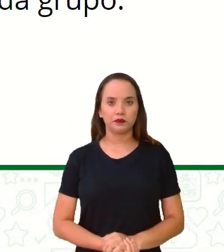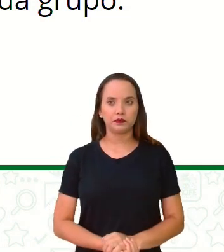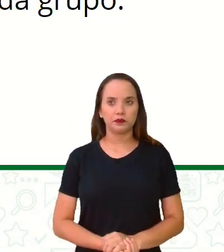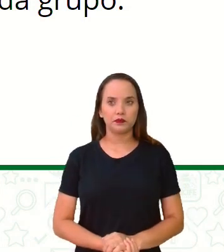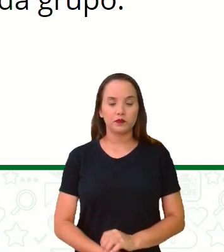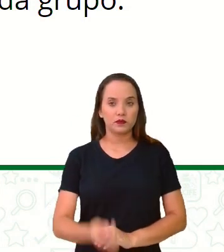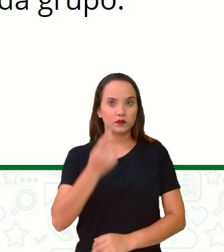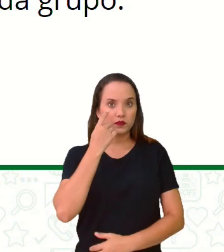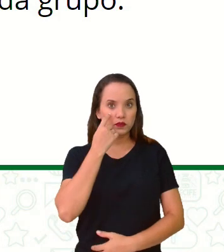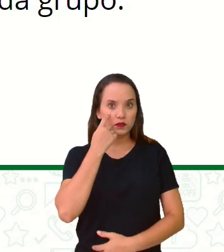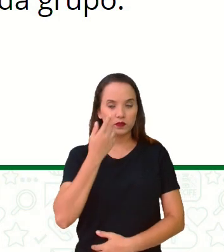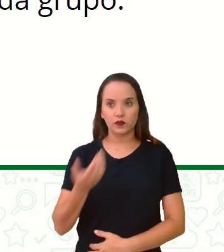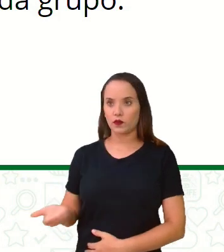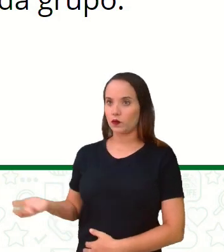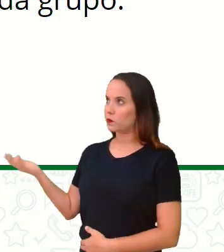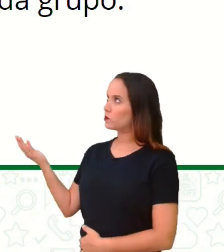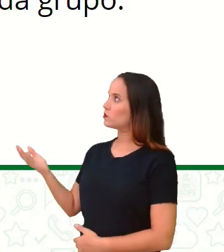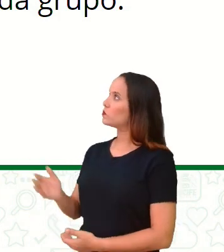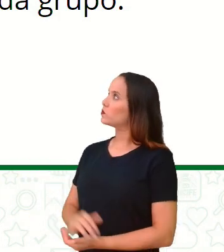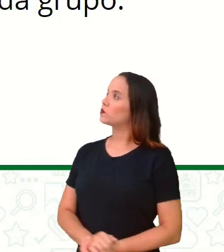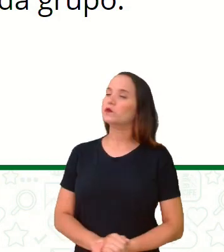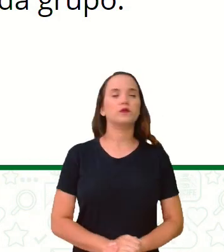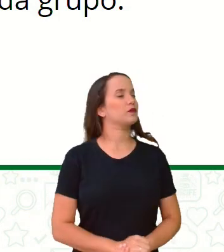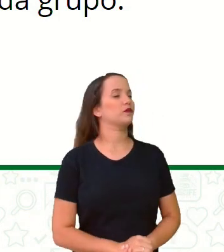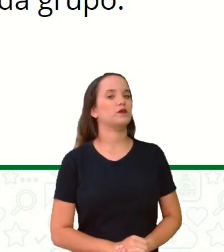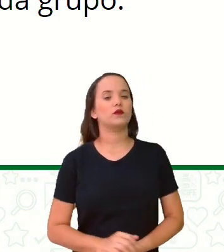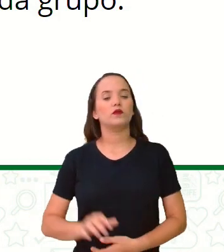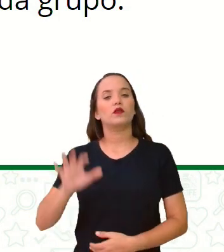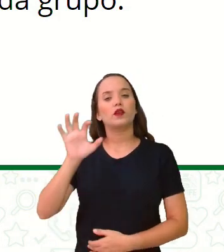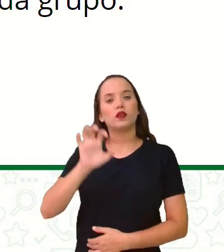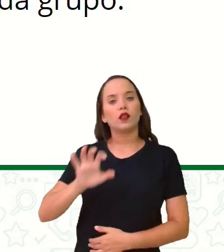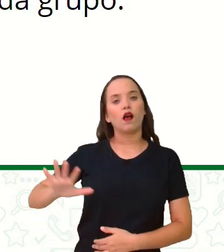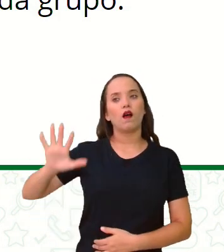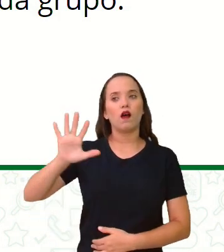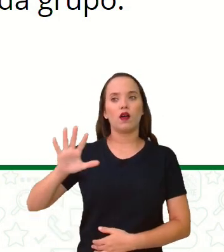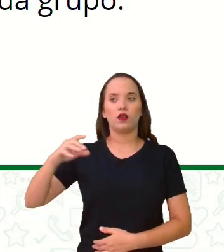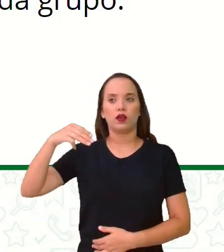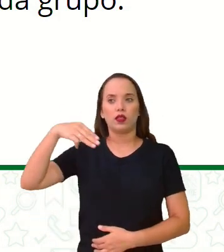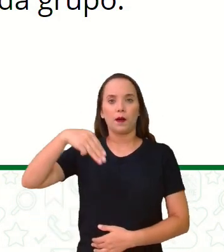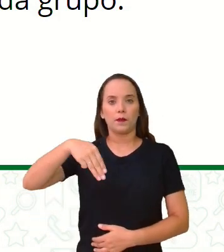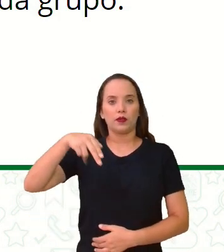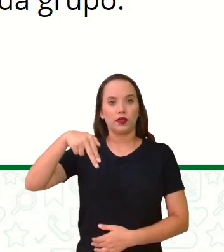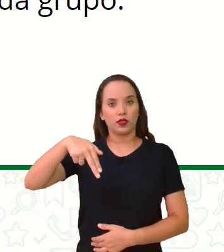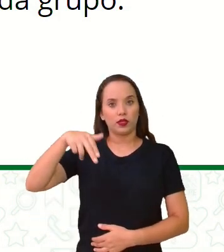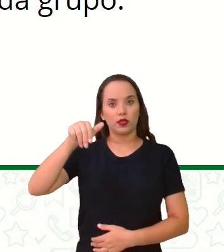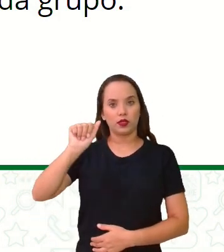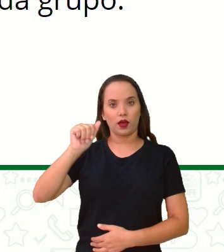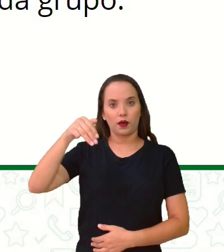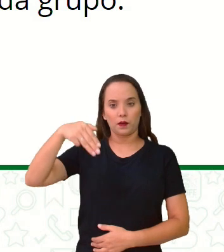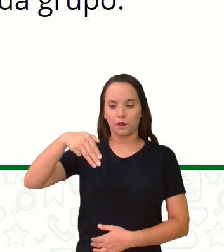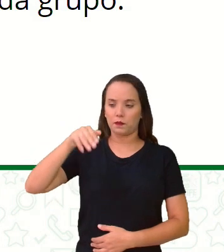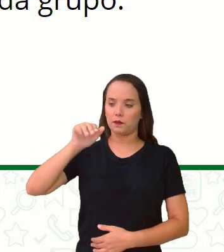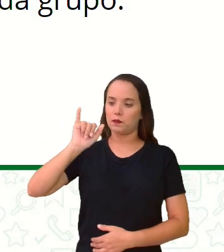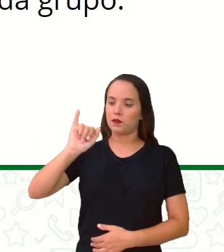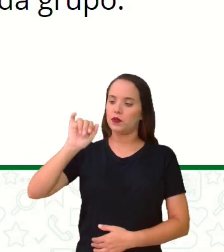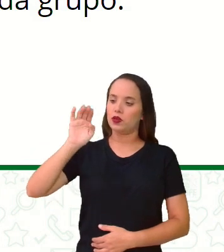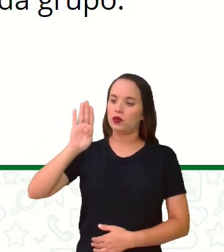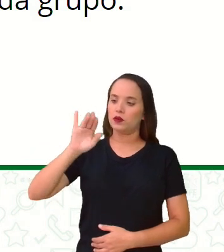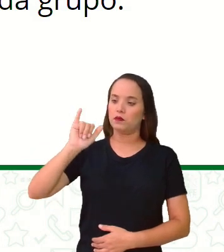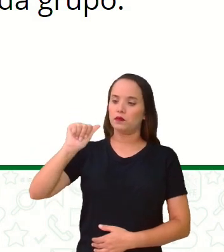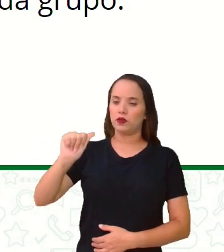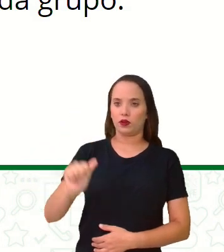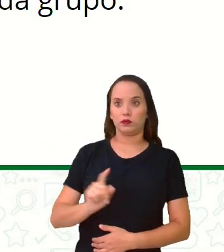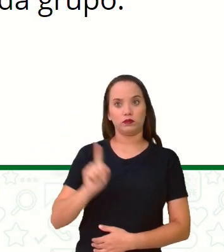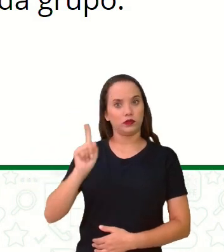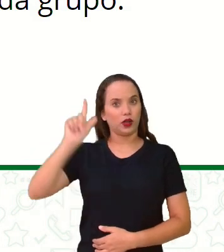Vê só, sua origem é da região da Namíbia, lá na África. Em muitos